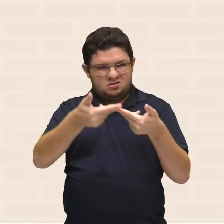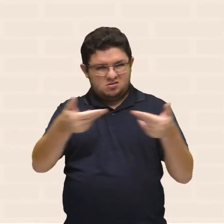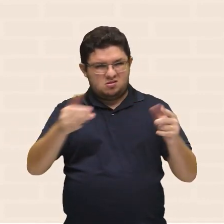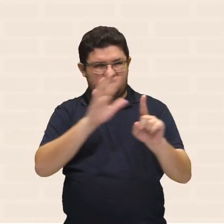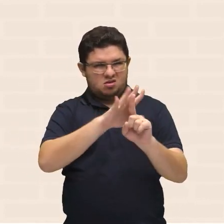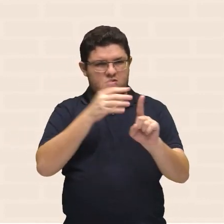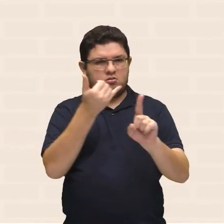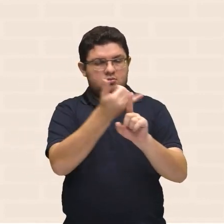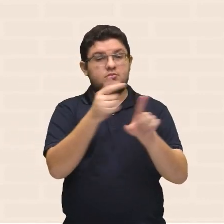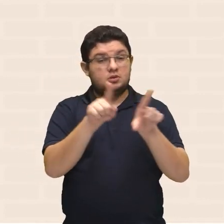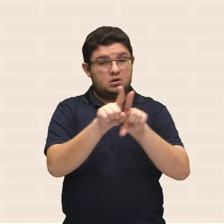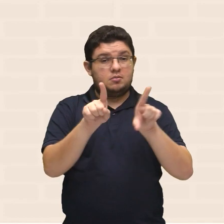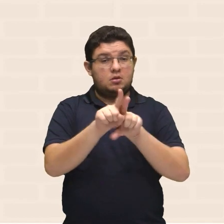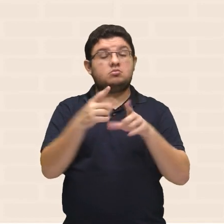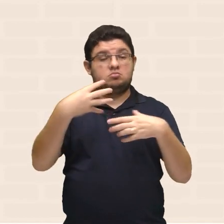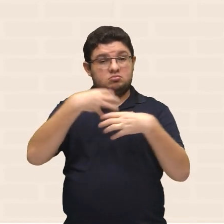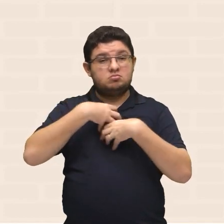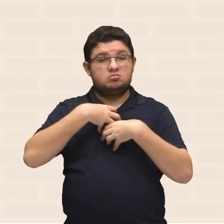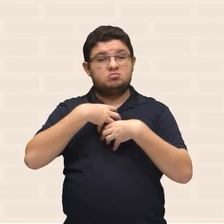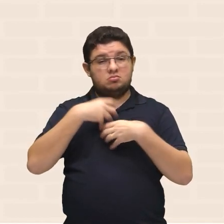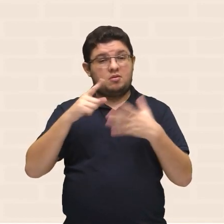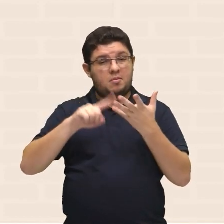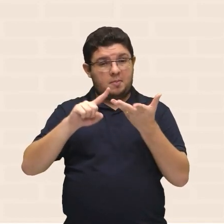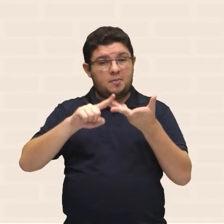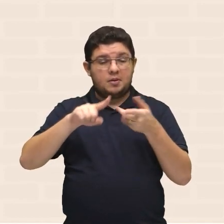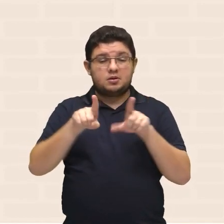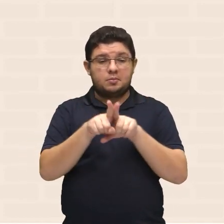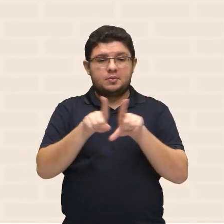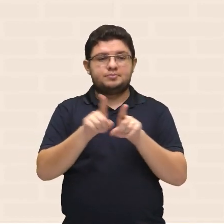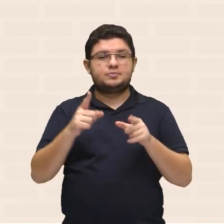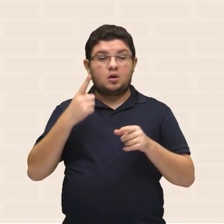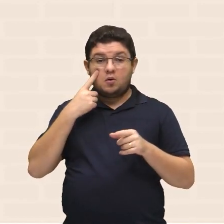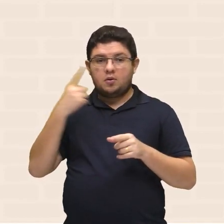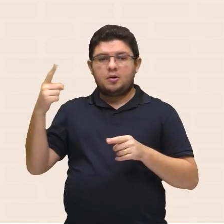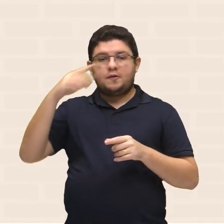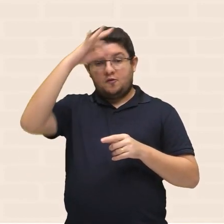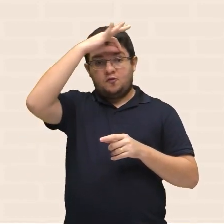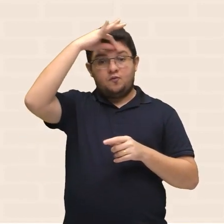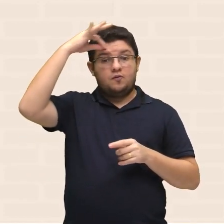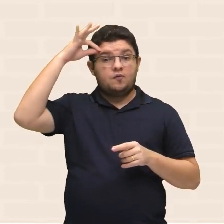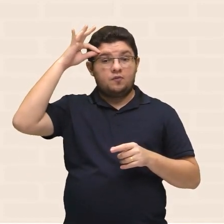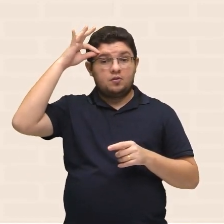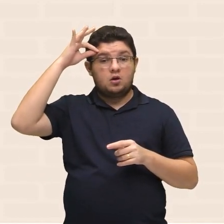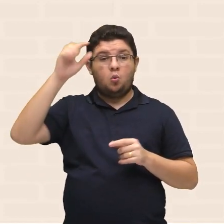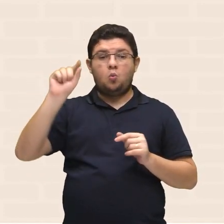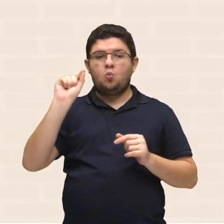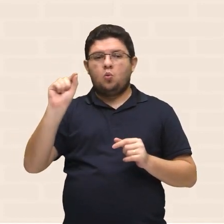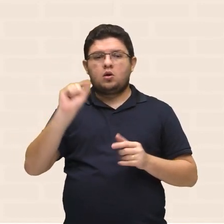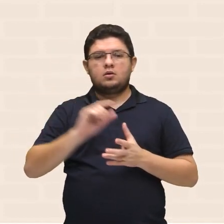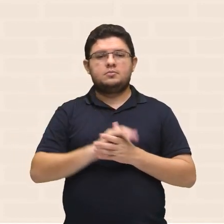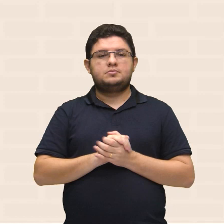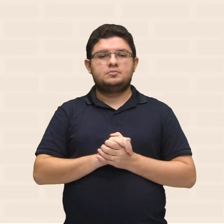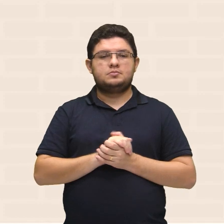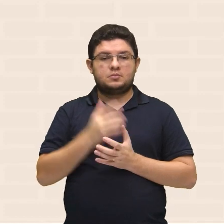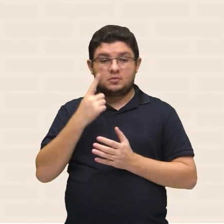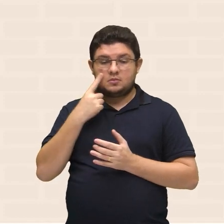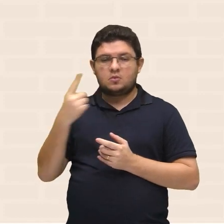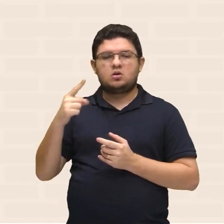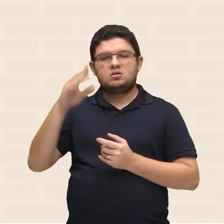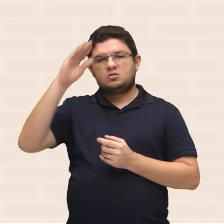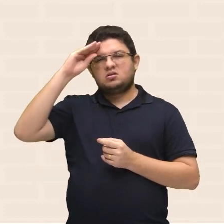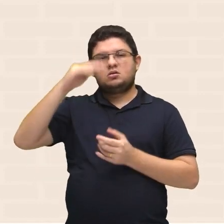bacaninha. Olha só, a vítima, ela pode acontecer que ela tenha um desinteresse